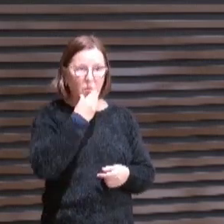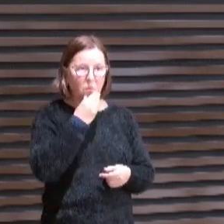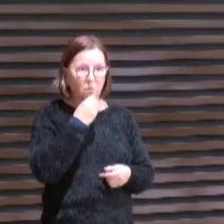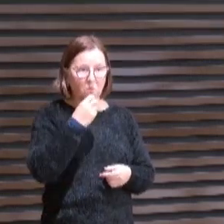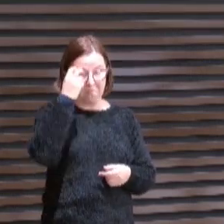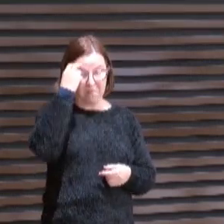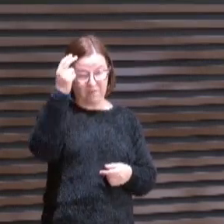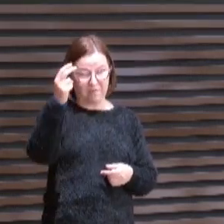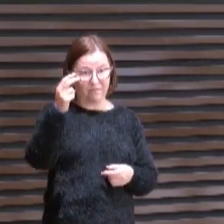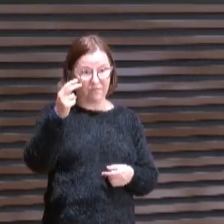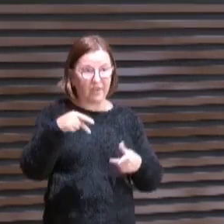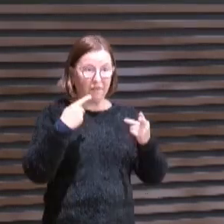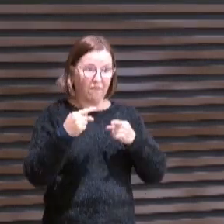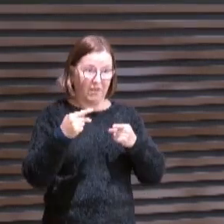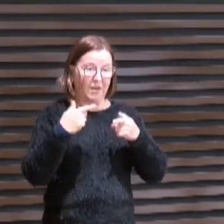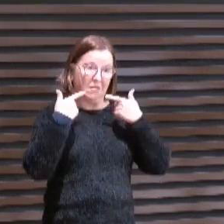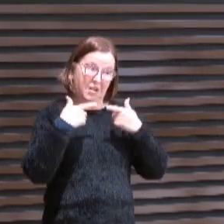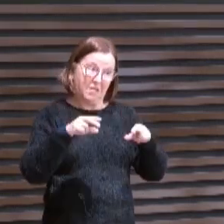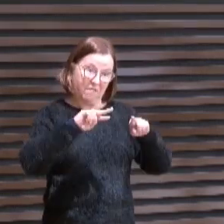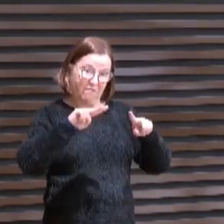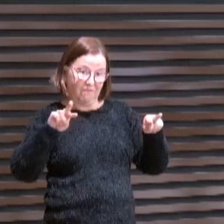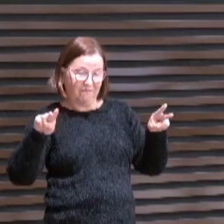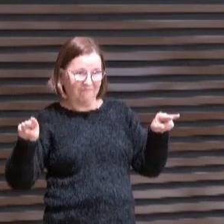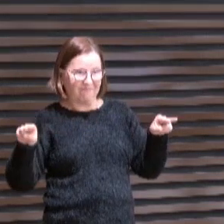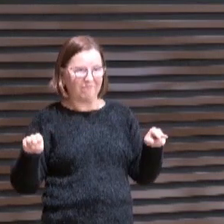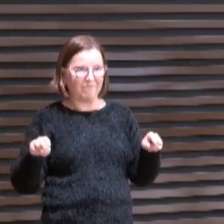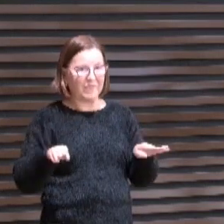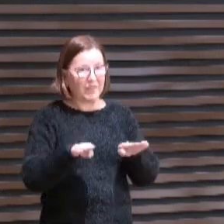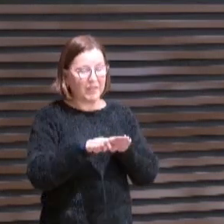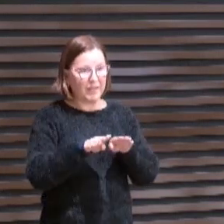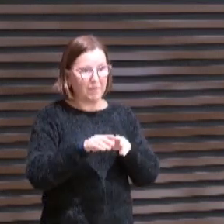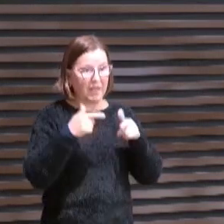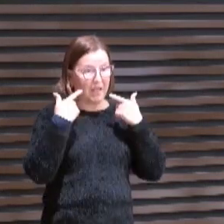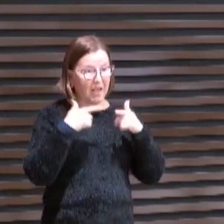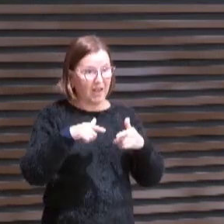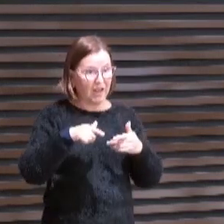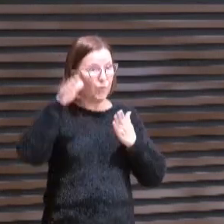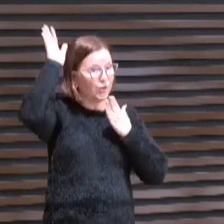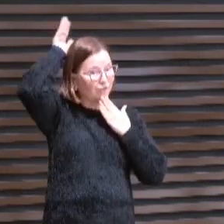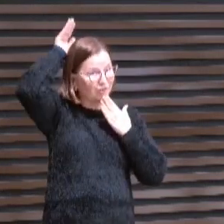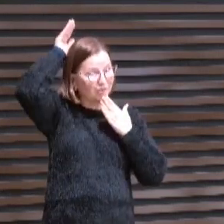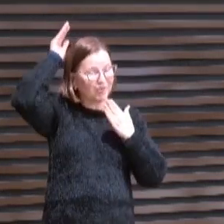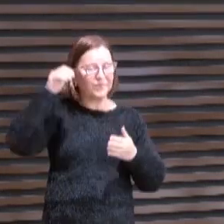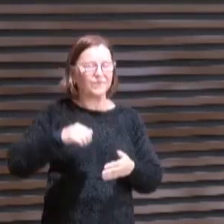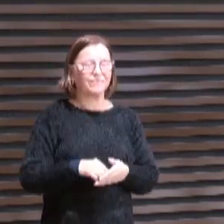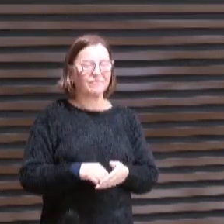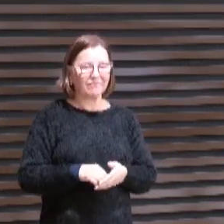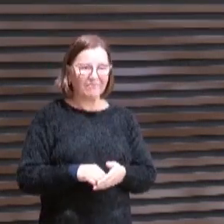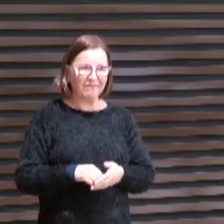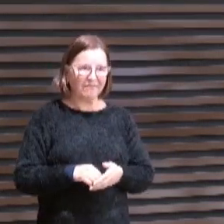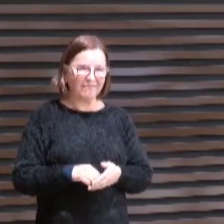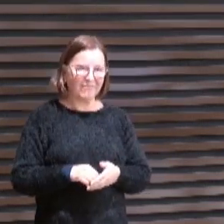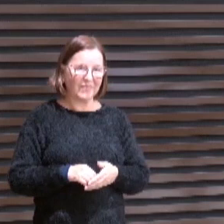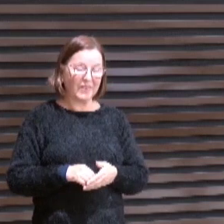falava várias línguas, inclusive o caigangue e o guarani. Mas eu chamei a atenção para